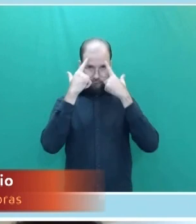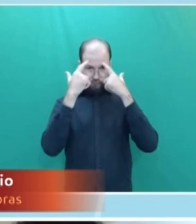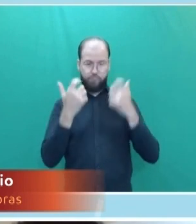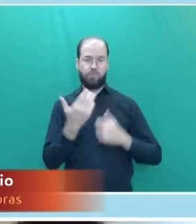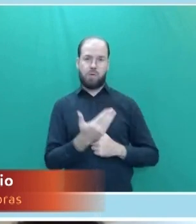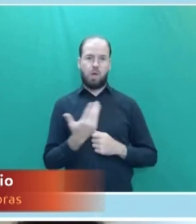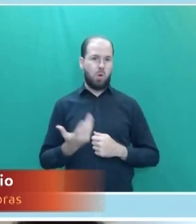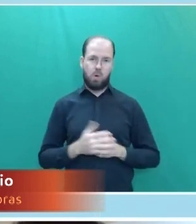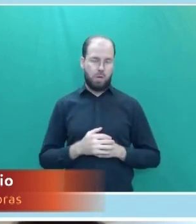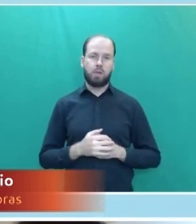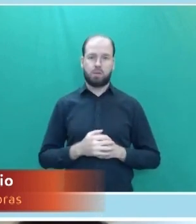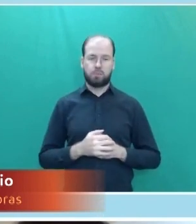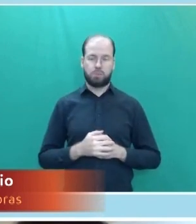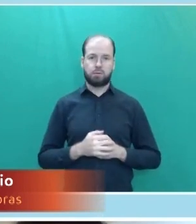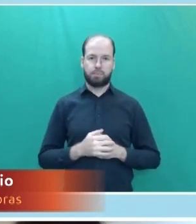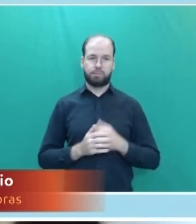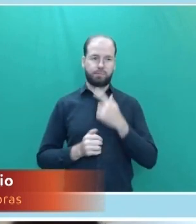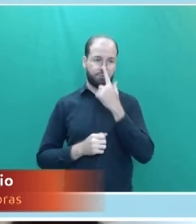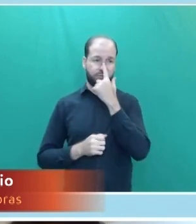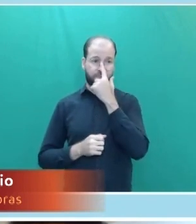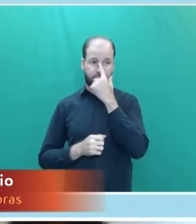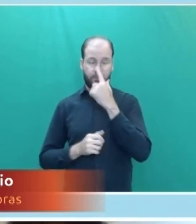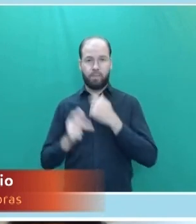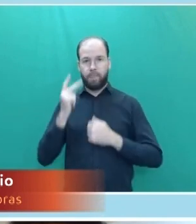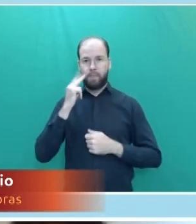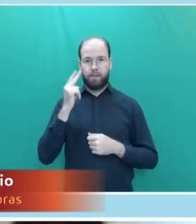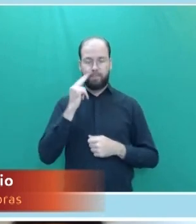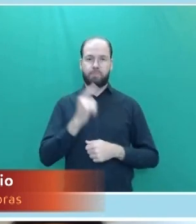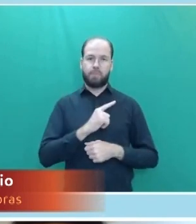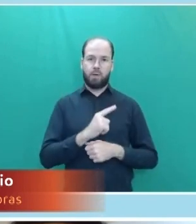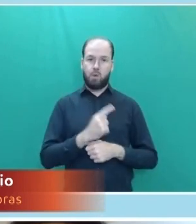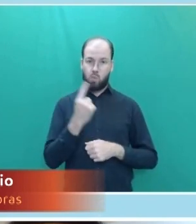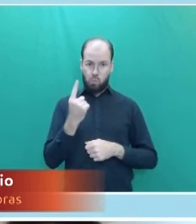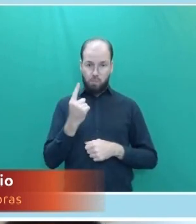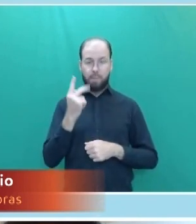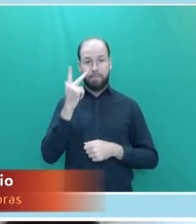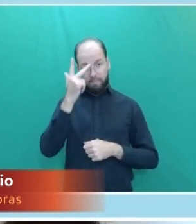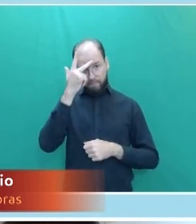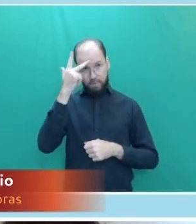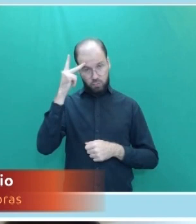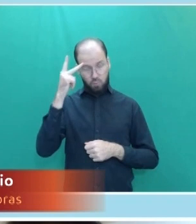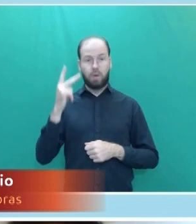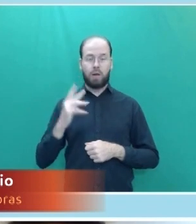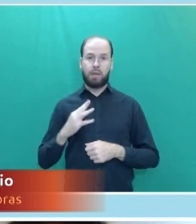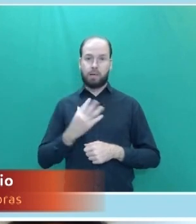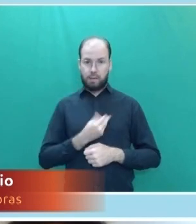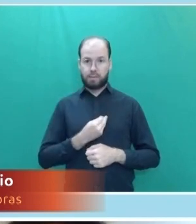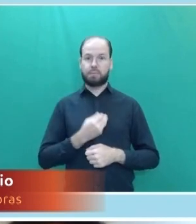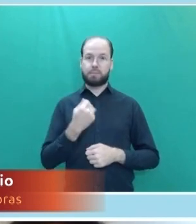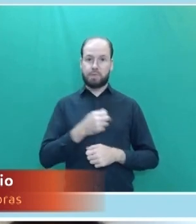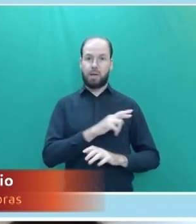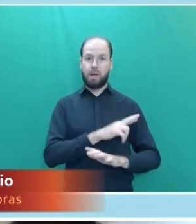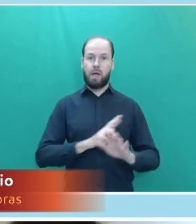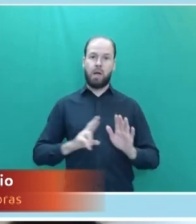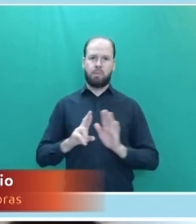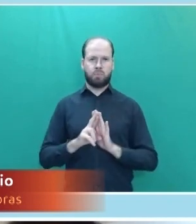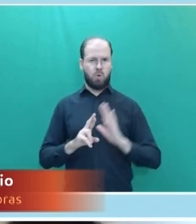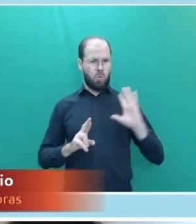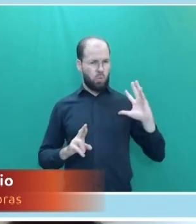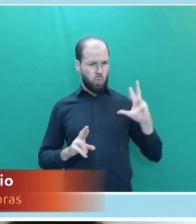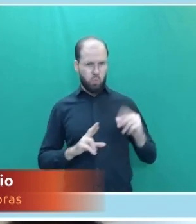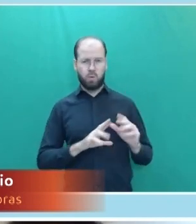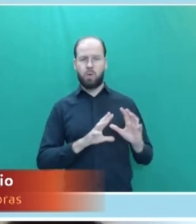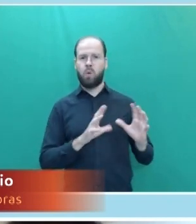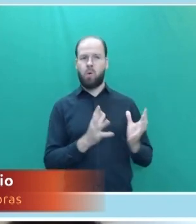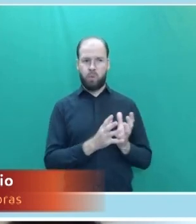né? E, geralmente a gente tem uma pessoa trans que precisa representar toda uma comunidade e está num